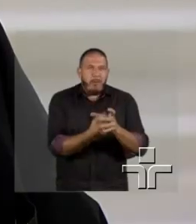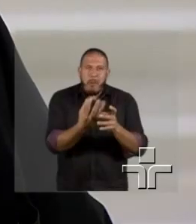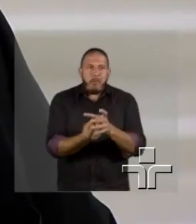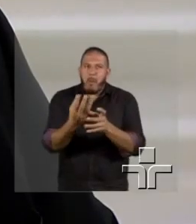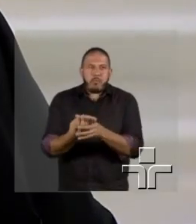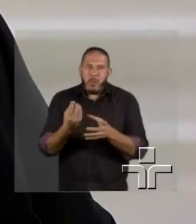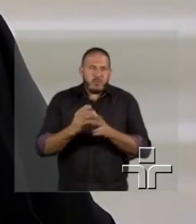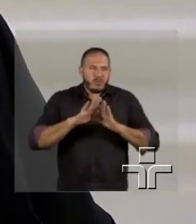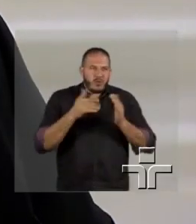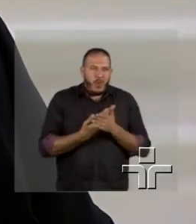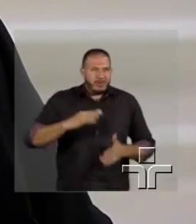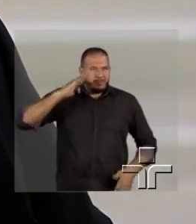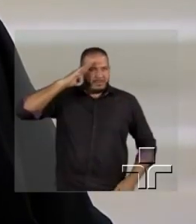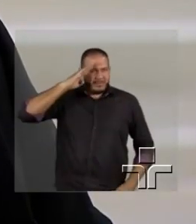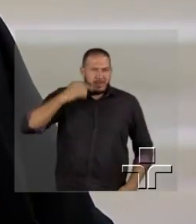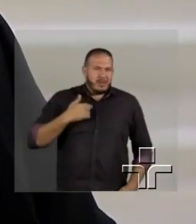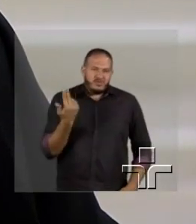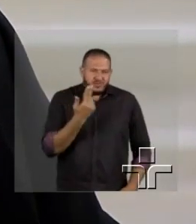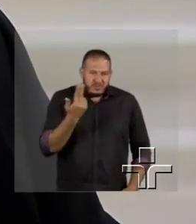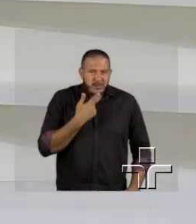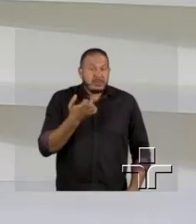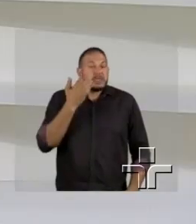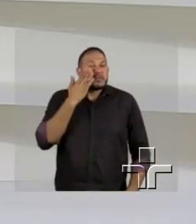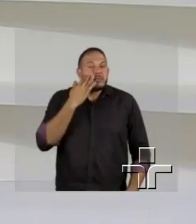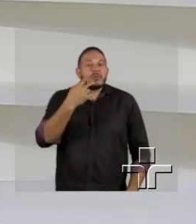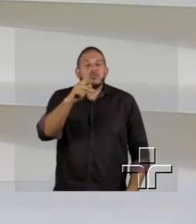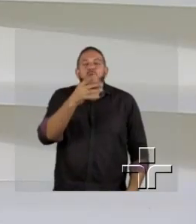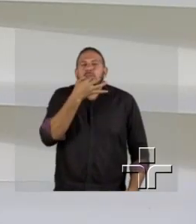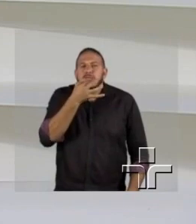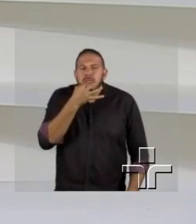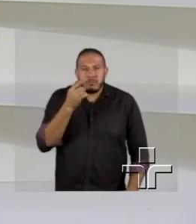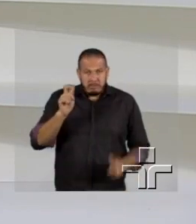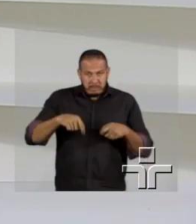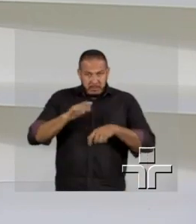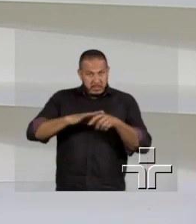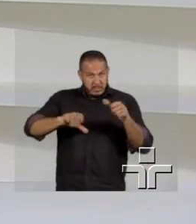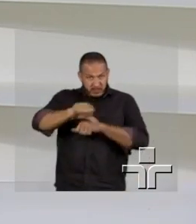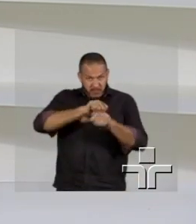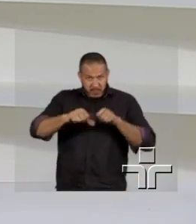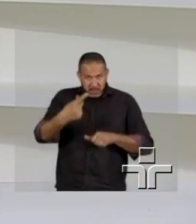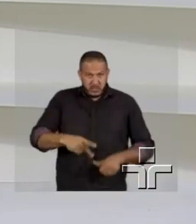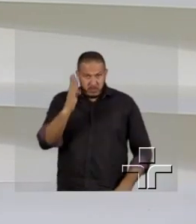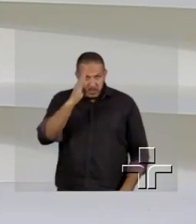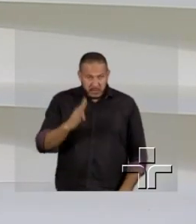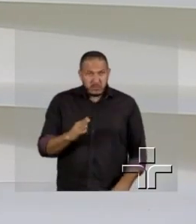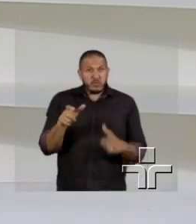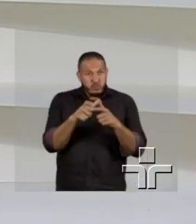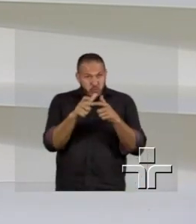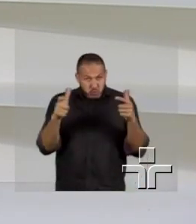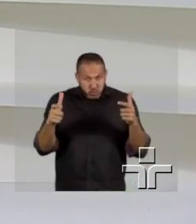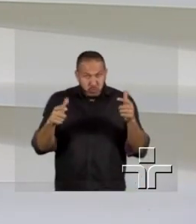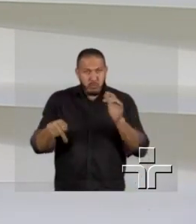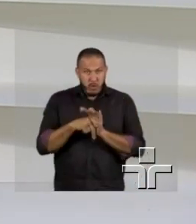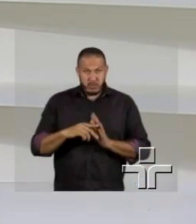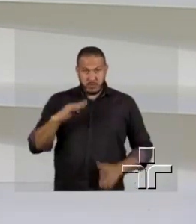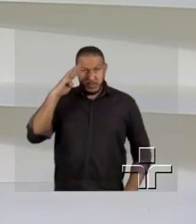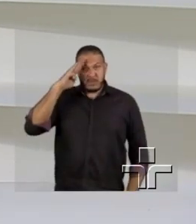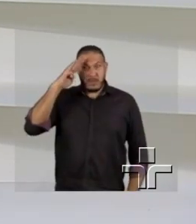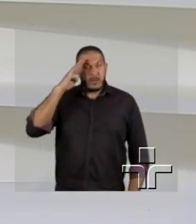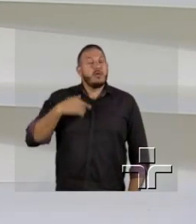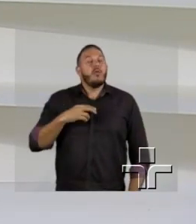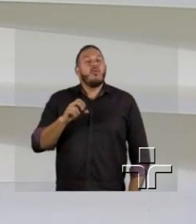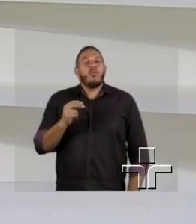escala. Não estou dizendo que ela... Mas o governo não mexeu. Por exemplo, agora, na Previdência, quem ganha menos